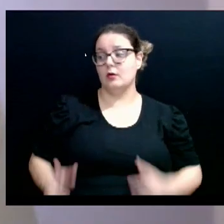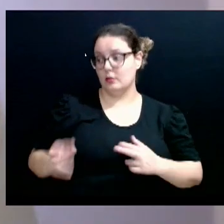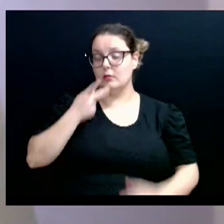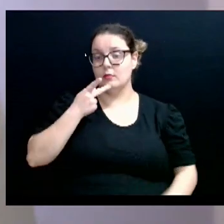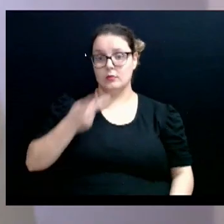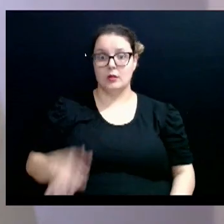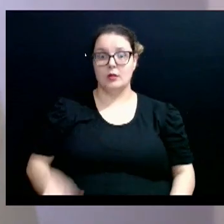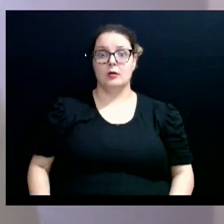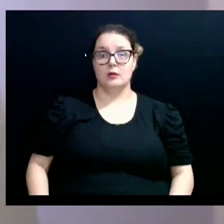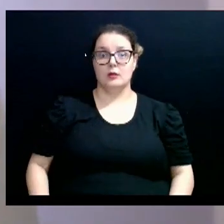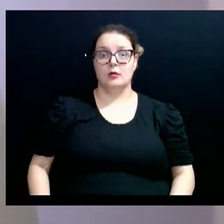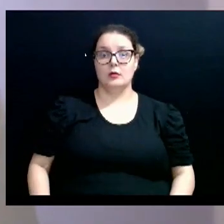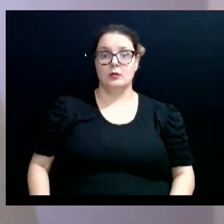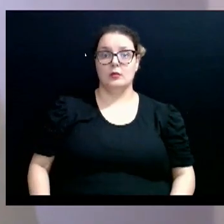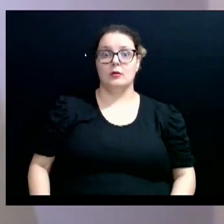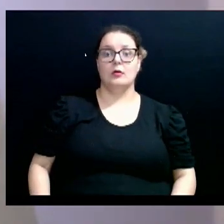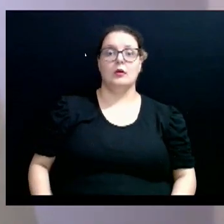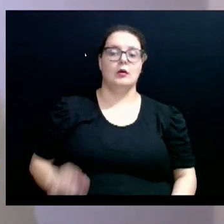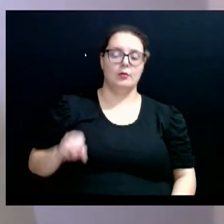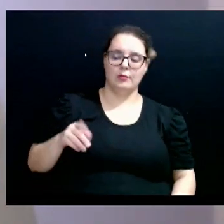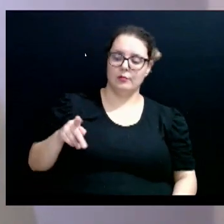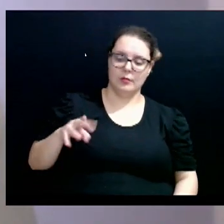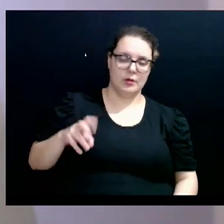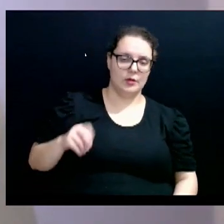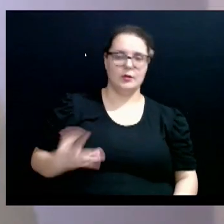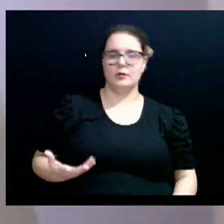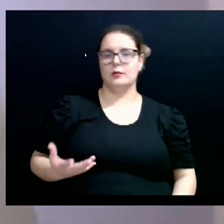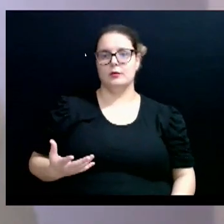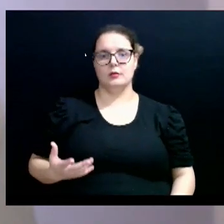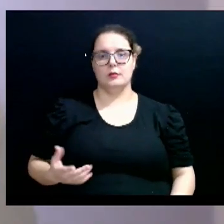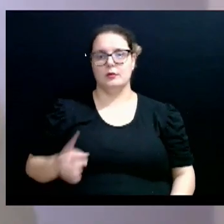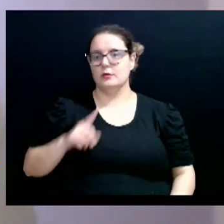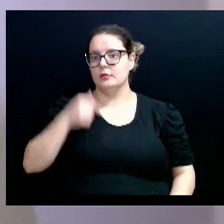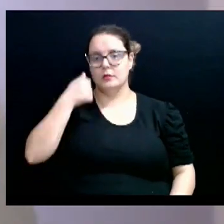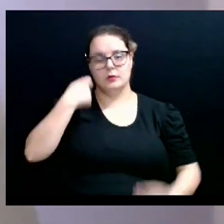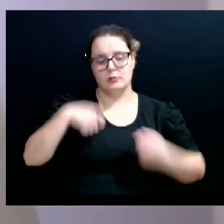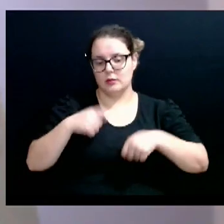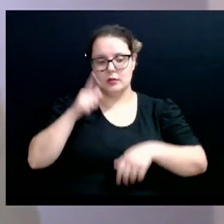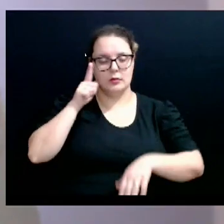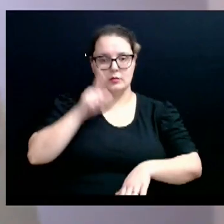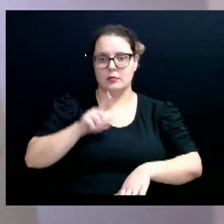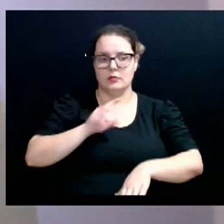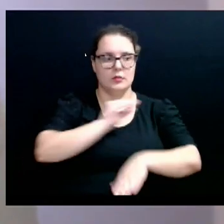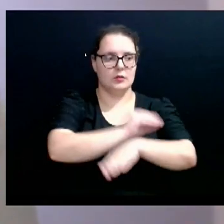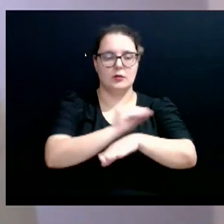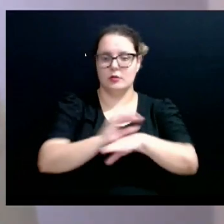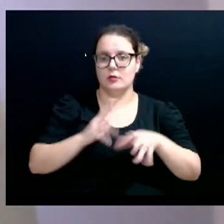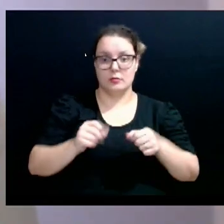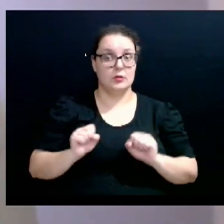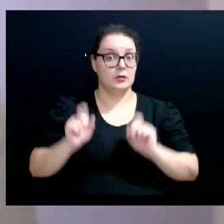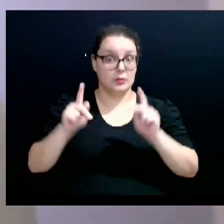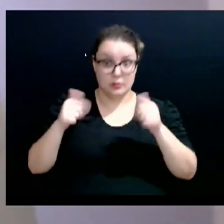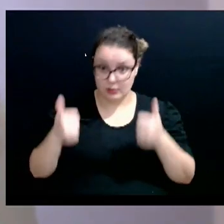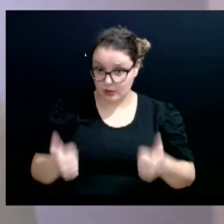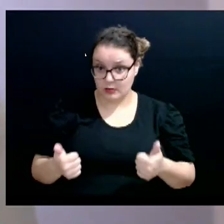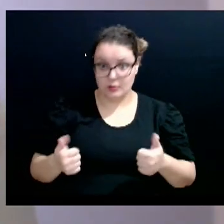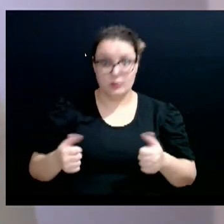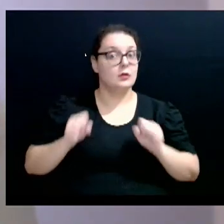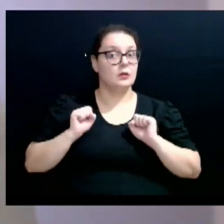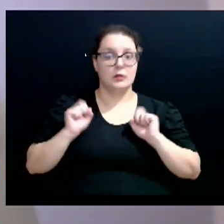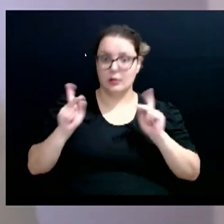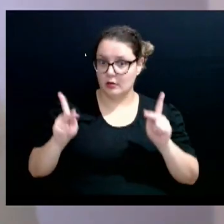com compaixão e falar, olha, você não precisa dar conta de tudo. E tá tudo bem, tá tudo bem. Todo mundo